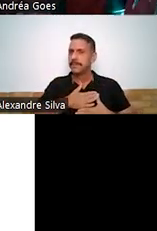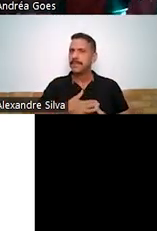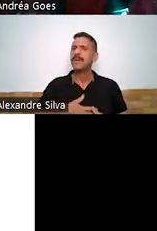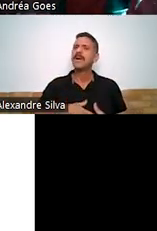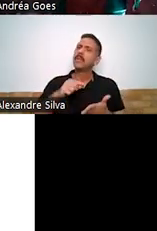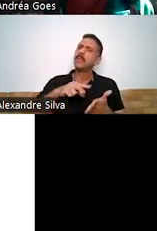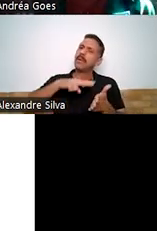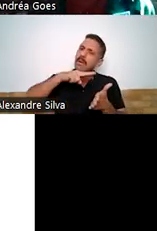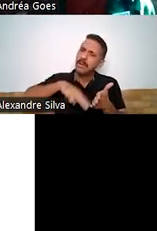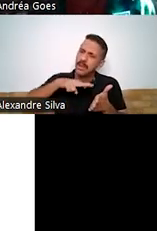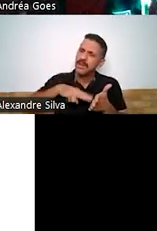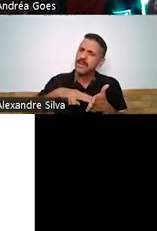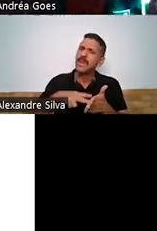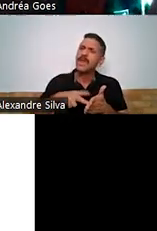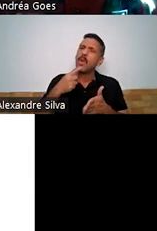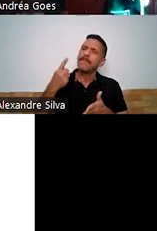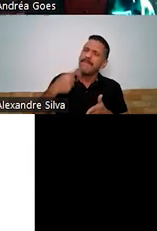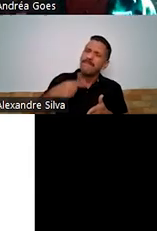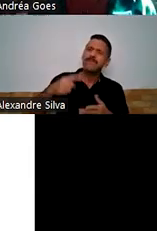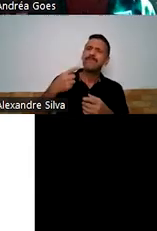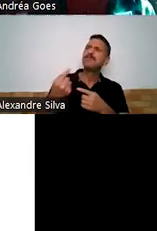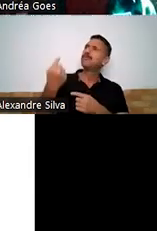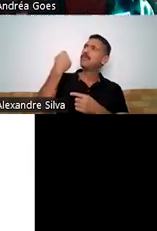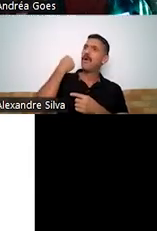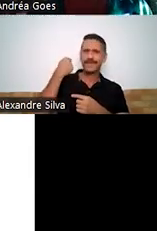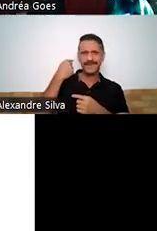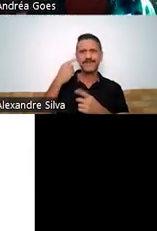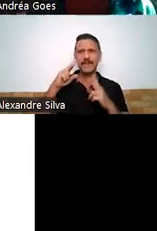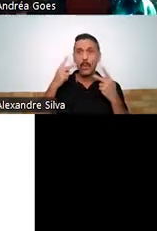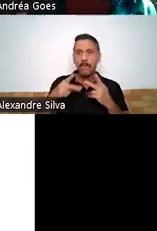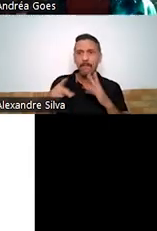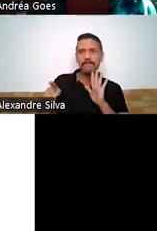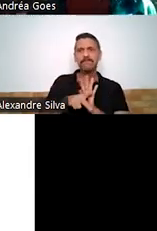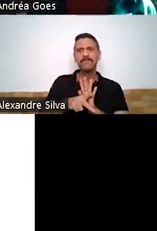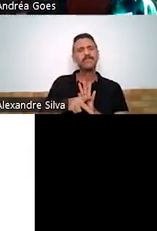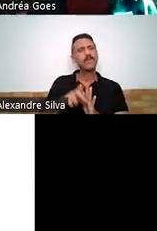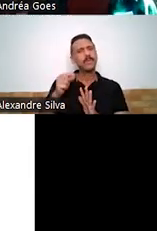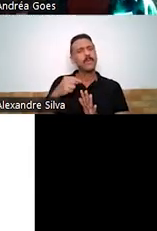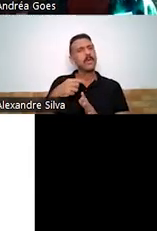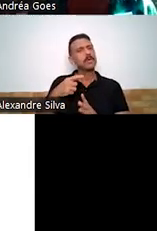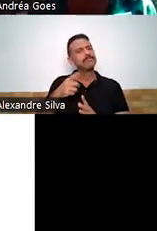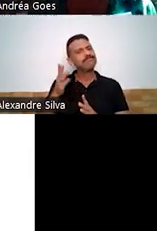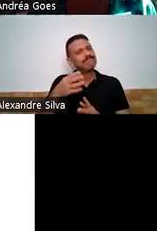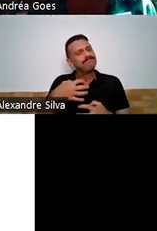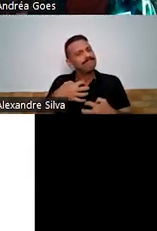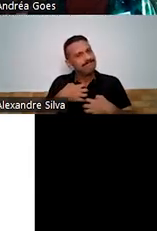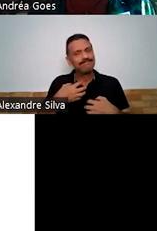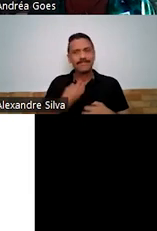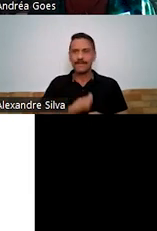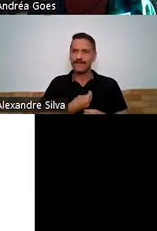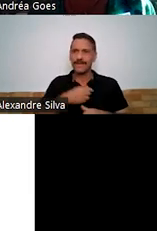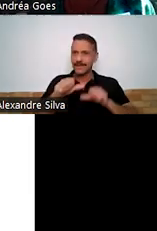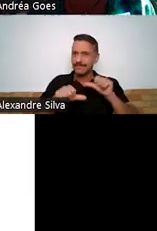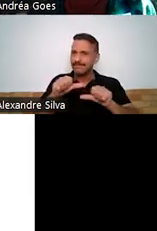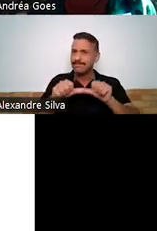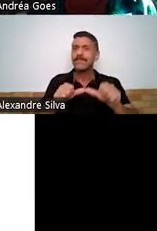né, o resgate da leitura, da humanização que ela pode trazer para as nossas vidas. Então, o